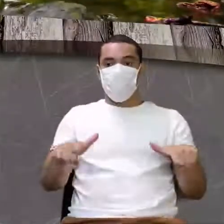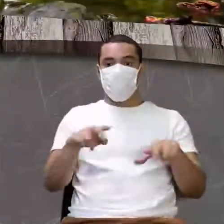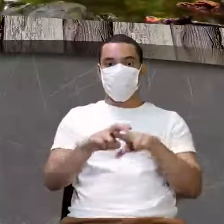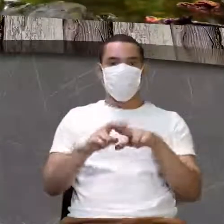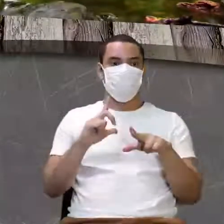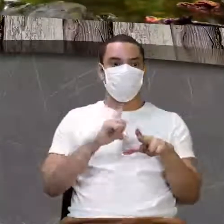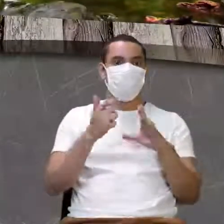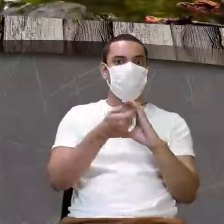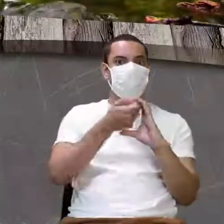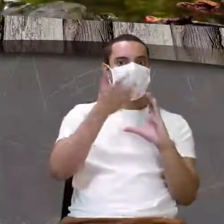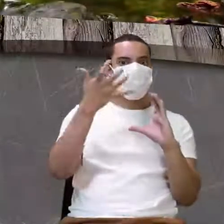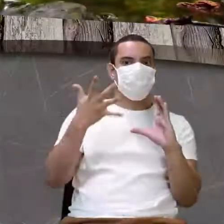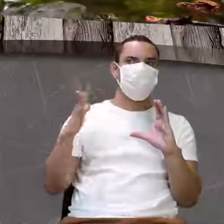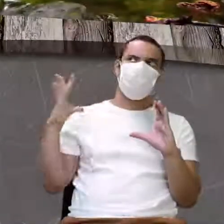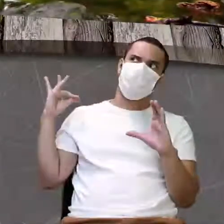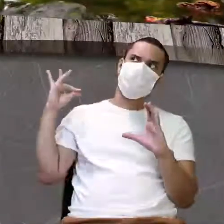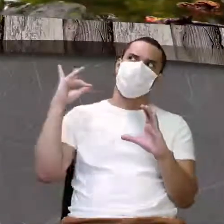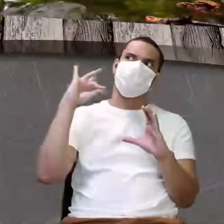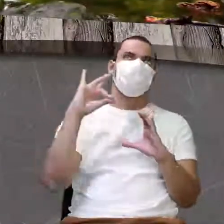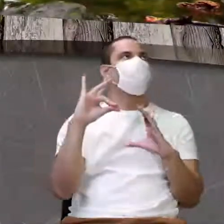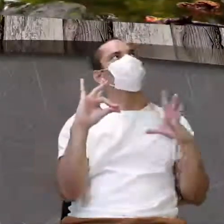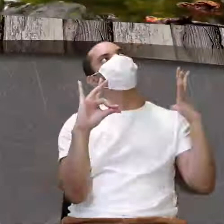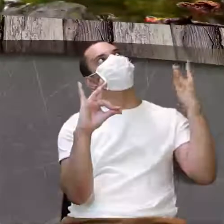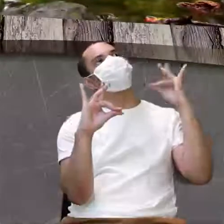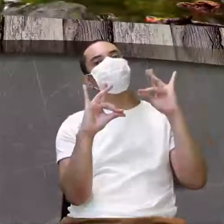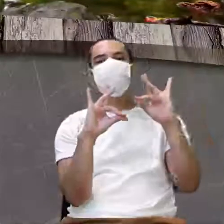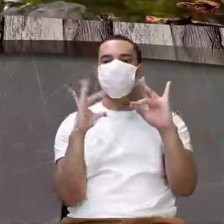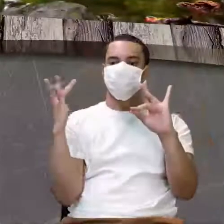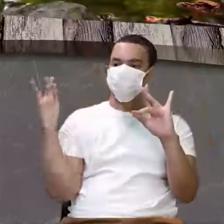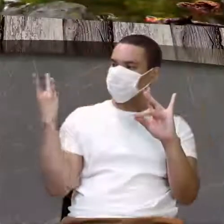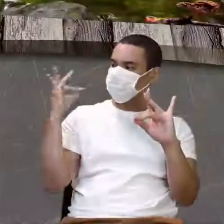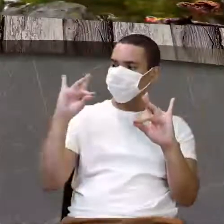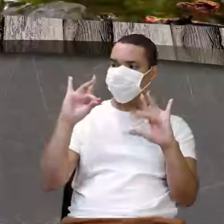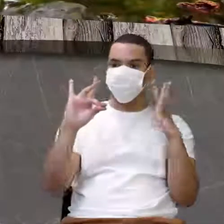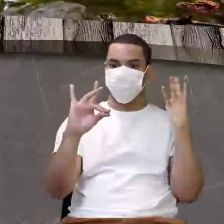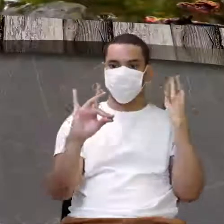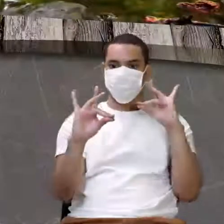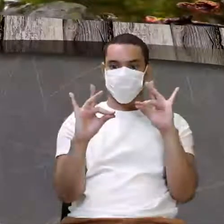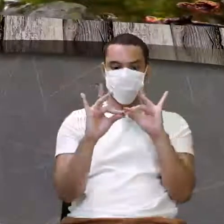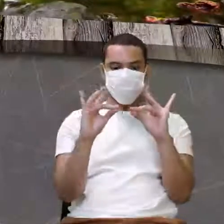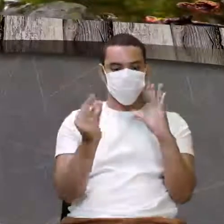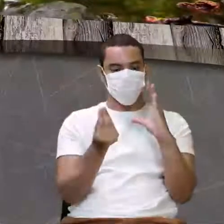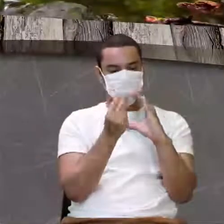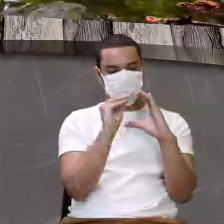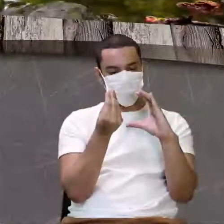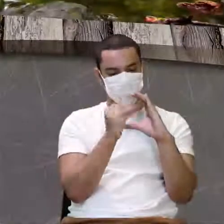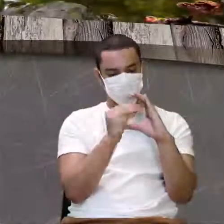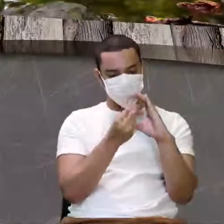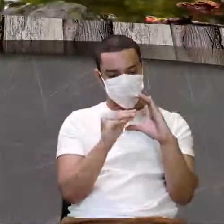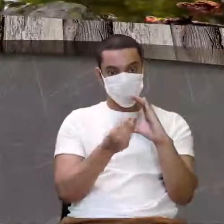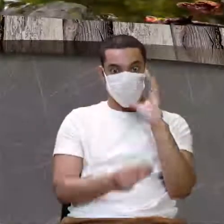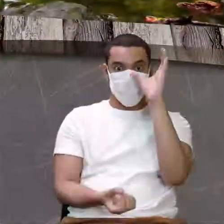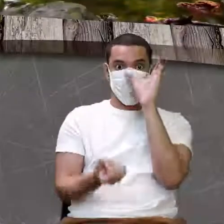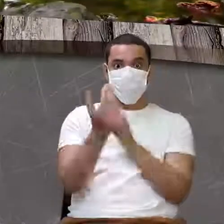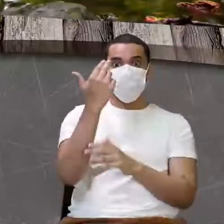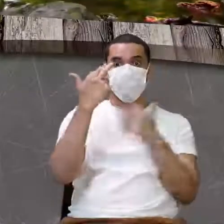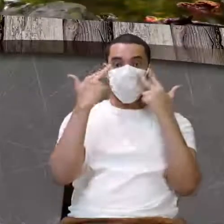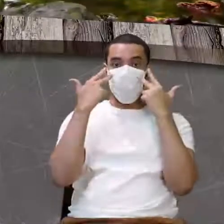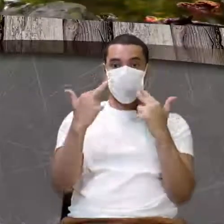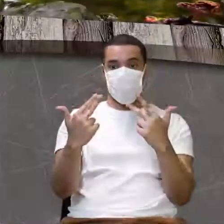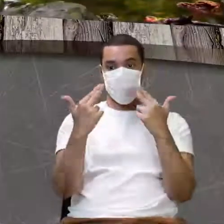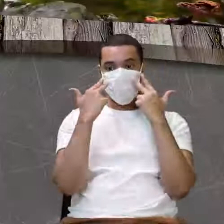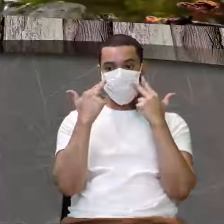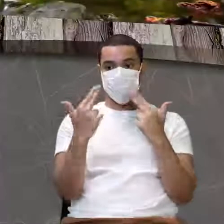trazendo características, tá, dos ancestrais anteriores e vão surgindo